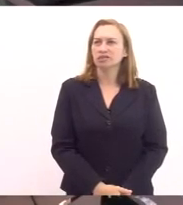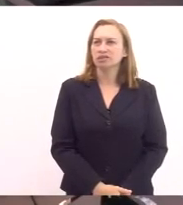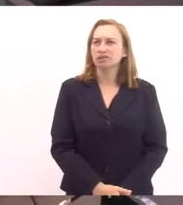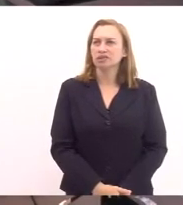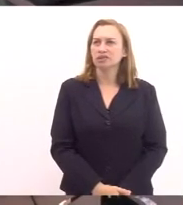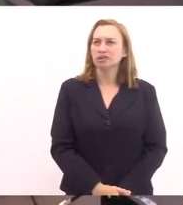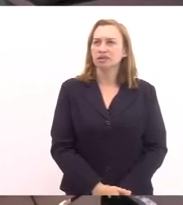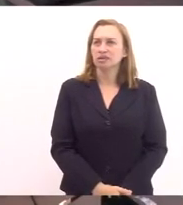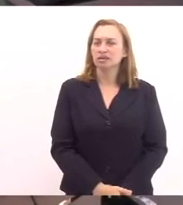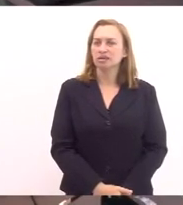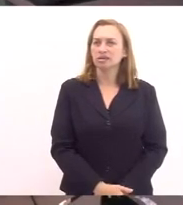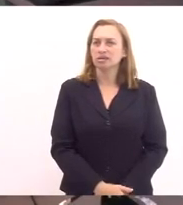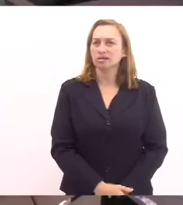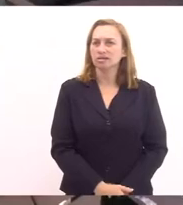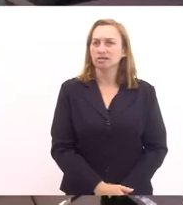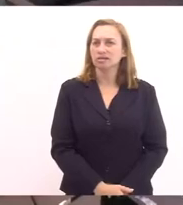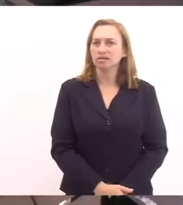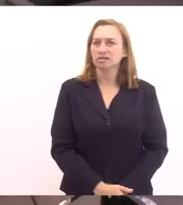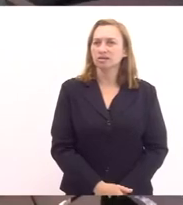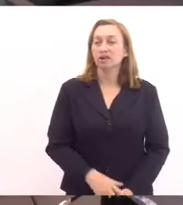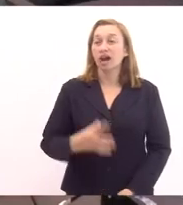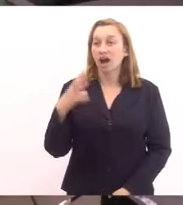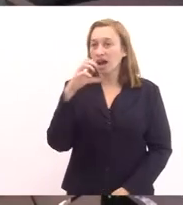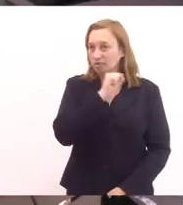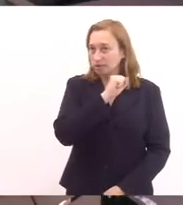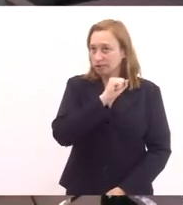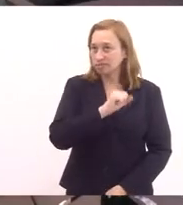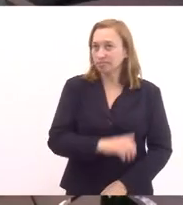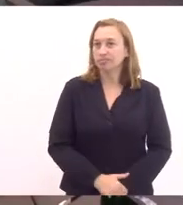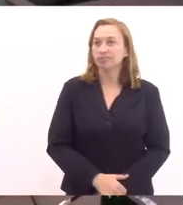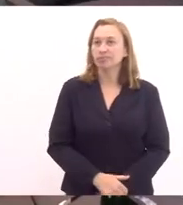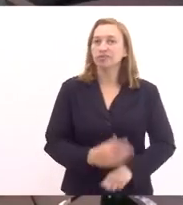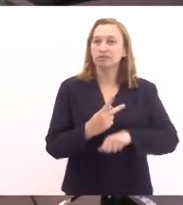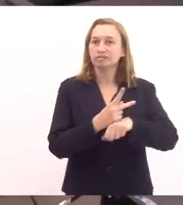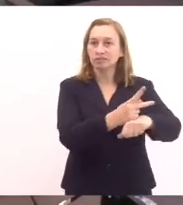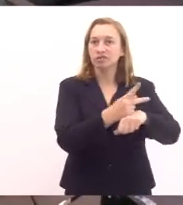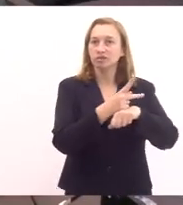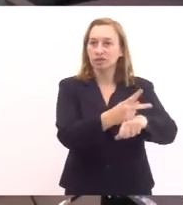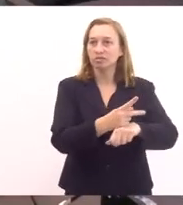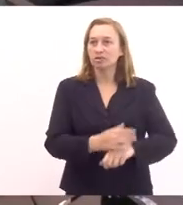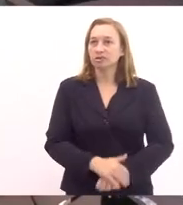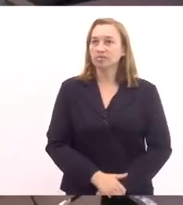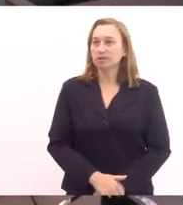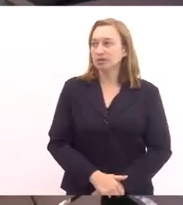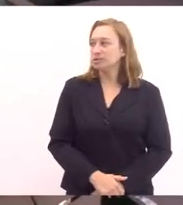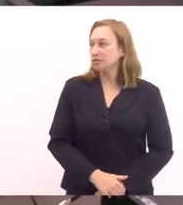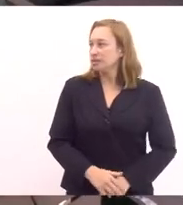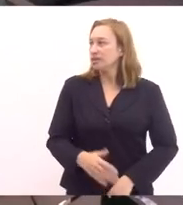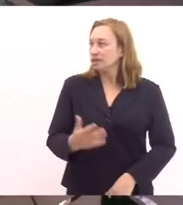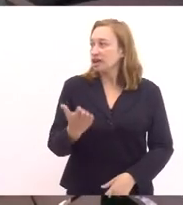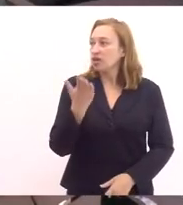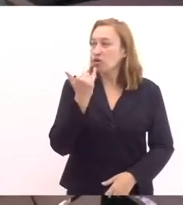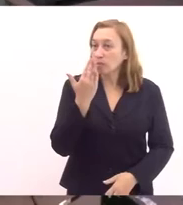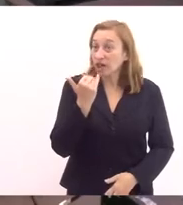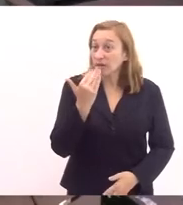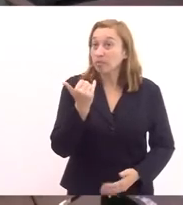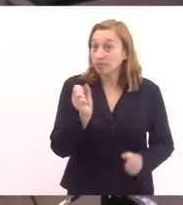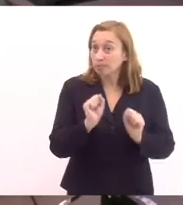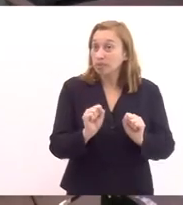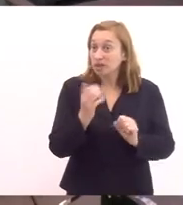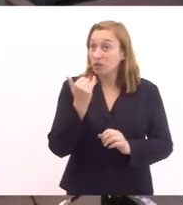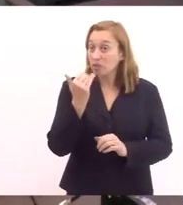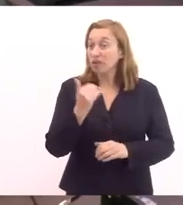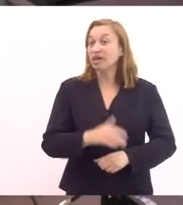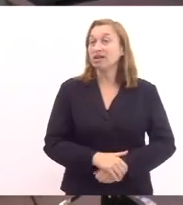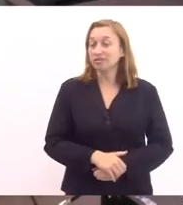eu só peço a todas da gravidade serei breve legal de Prêmios eu vou almoçar todos risada o